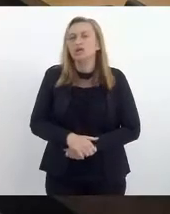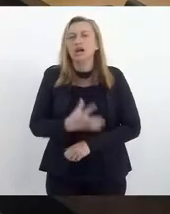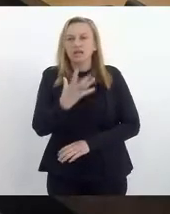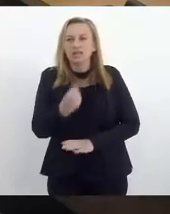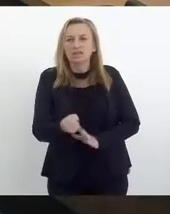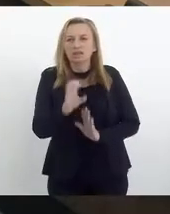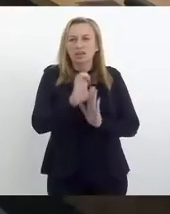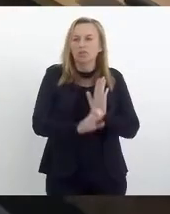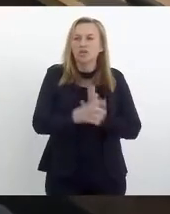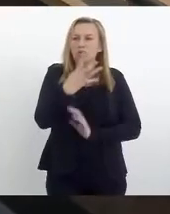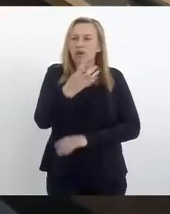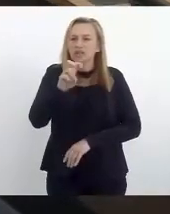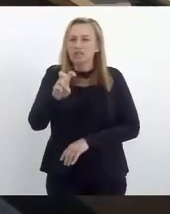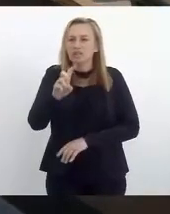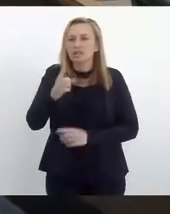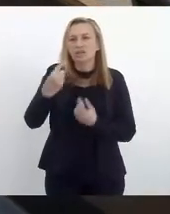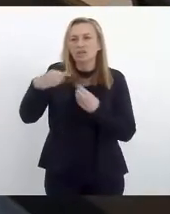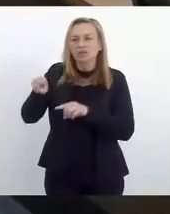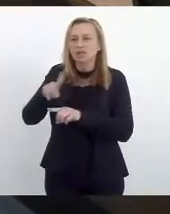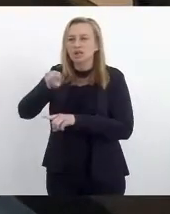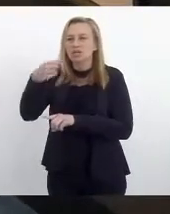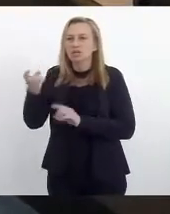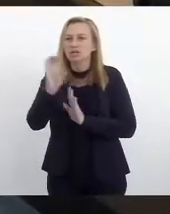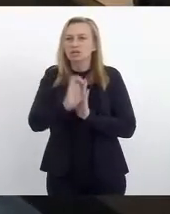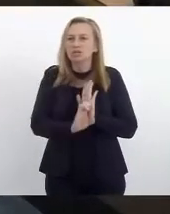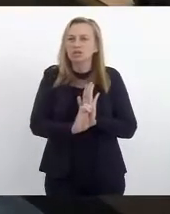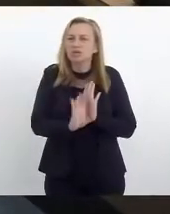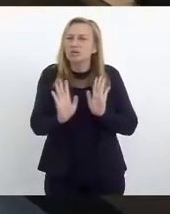Favorável às emendas 4 e 5, contrárias e mais emendas. Mas